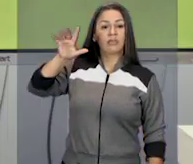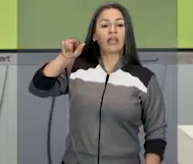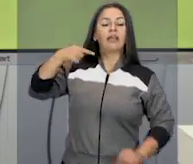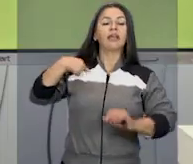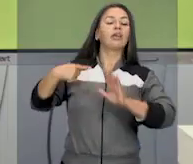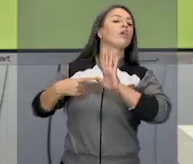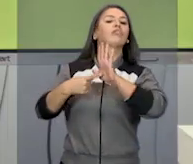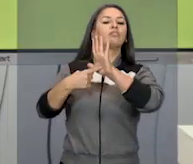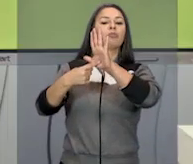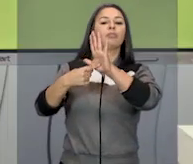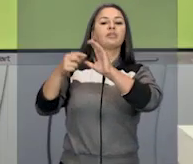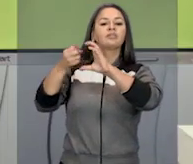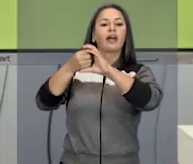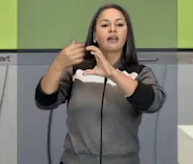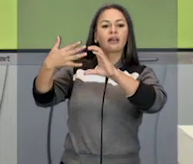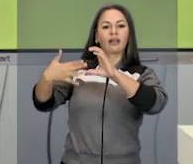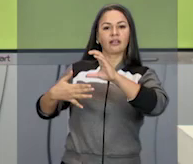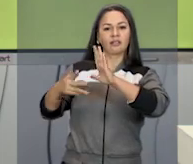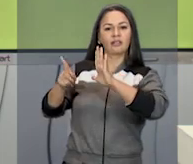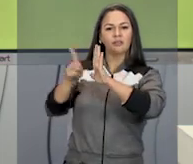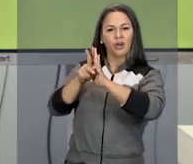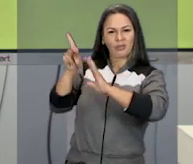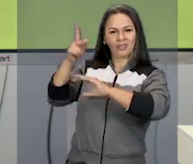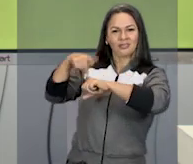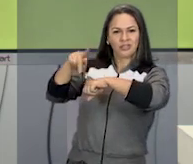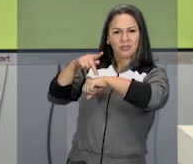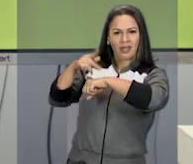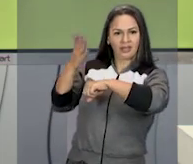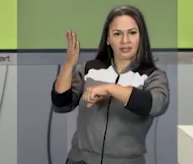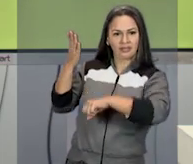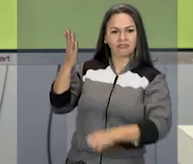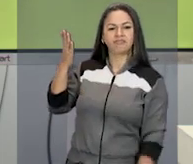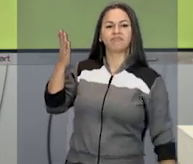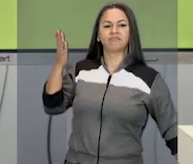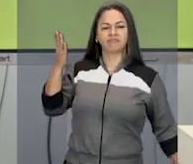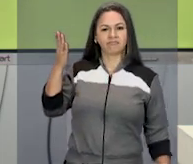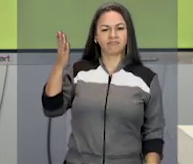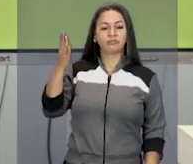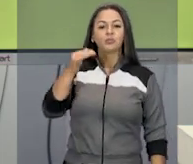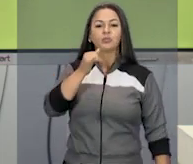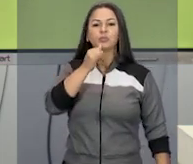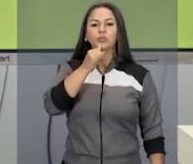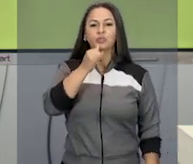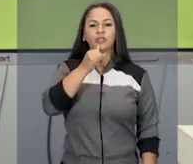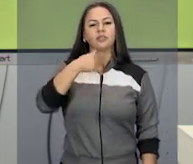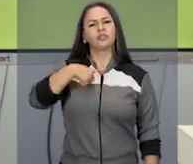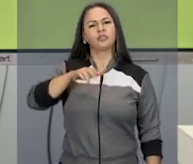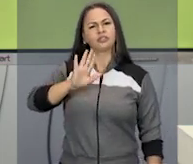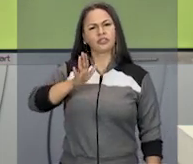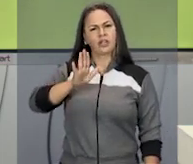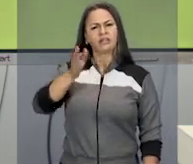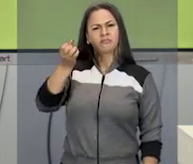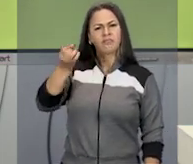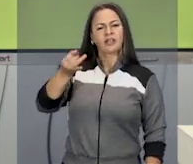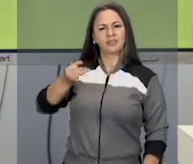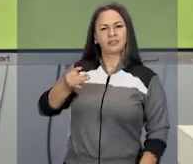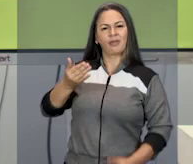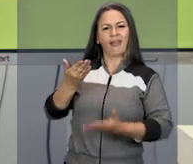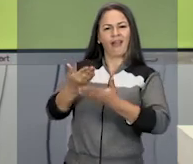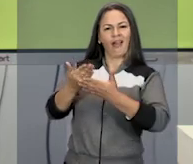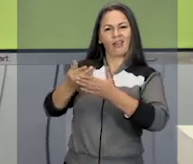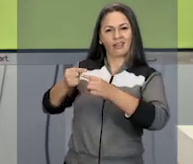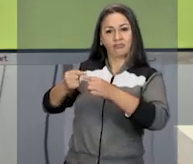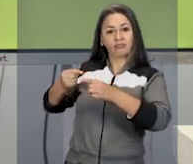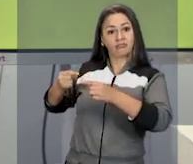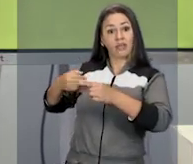de algumas características dos países que estão ali naquela região. Assim como eu falei com vocês nas últimas aulas, eu vou apresentar